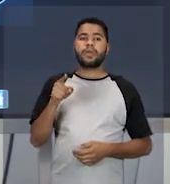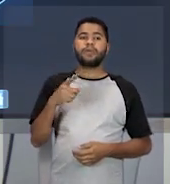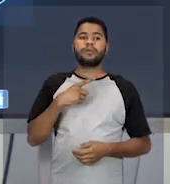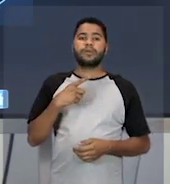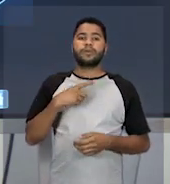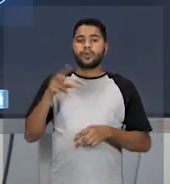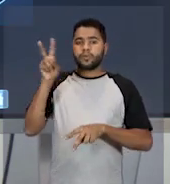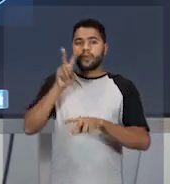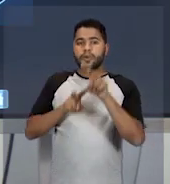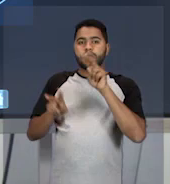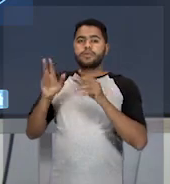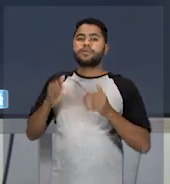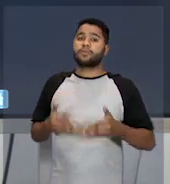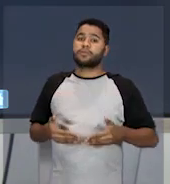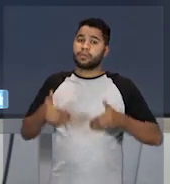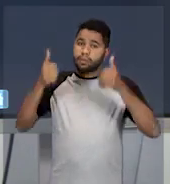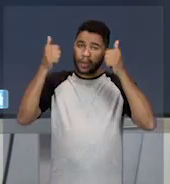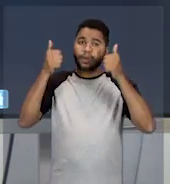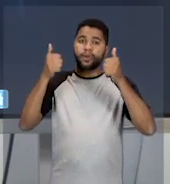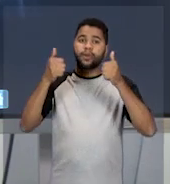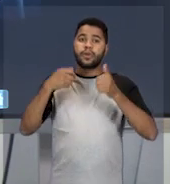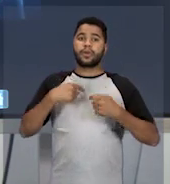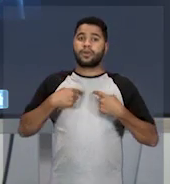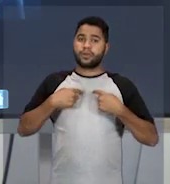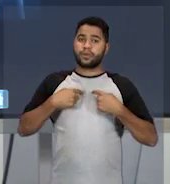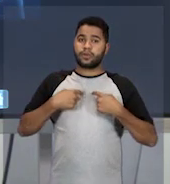uma visão melhor, o estômago,